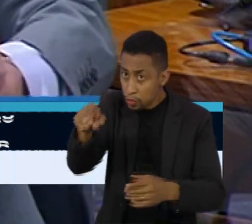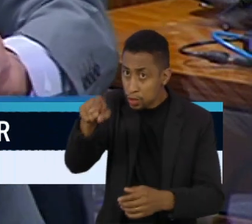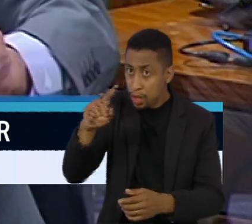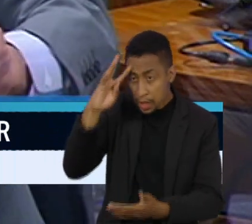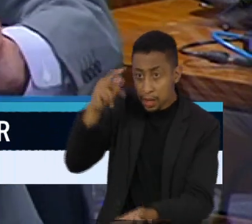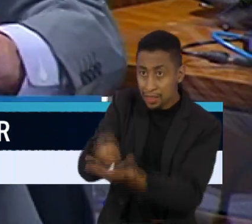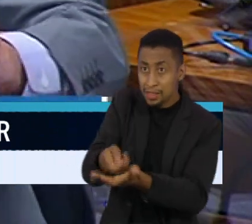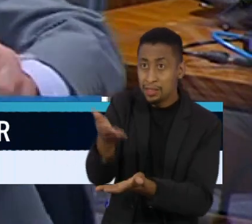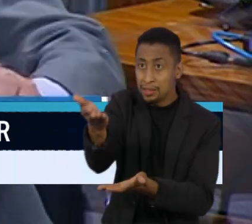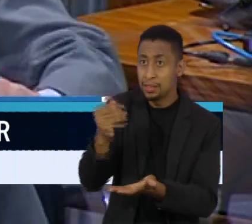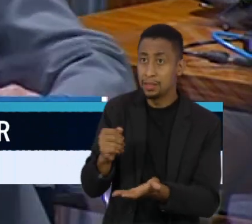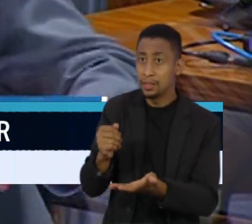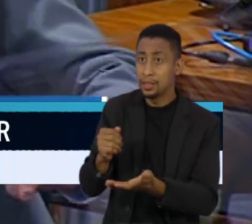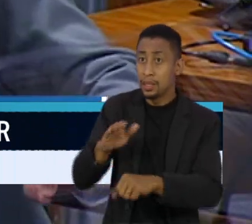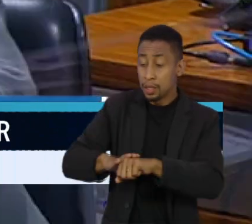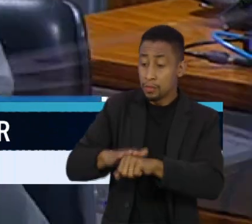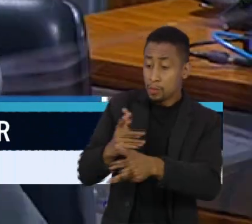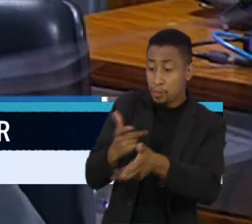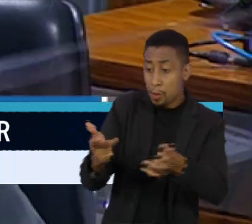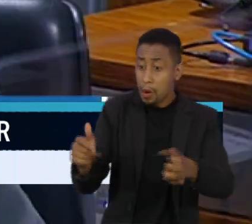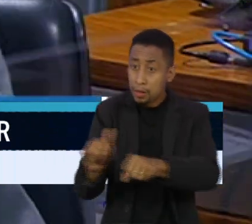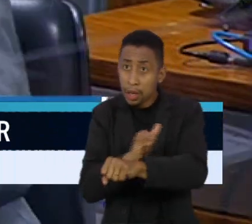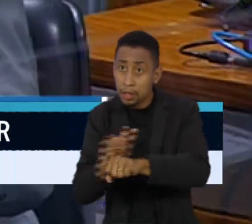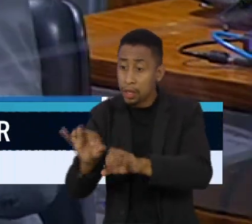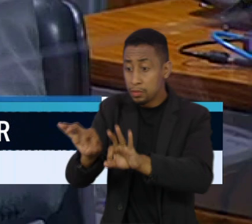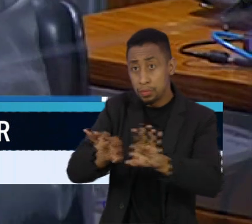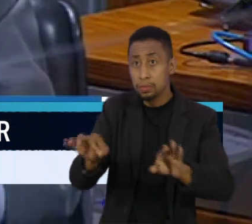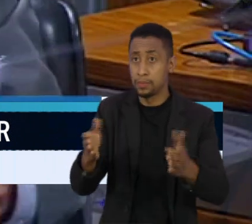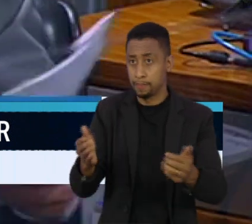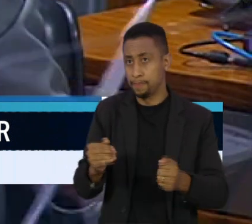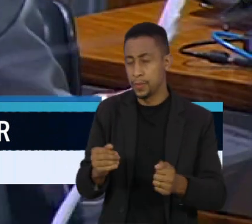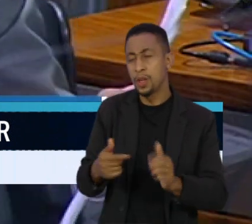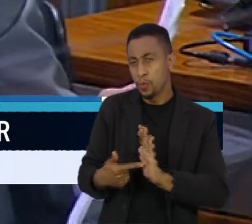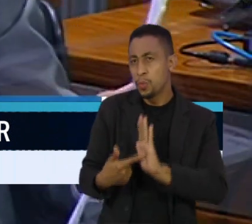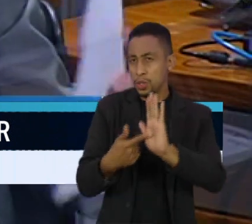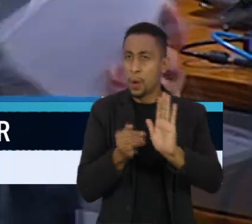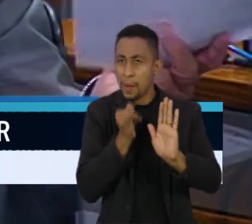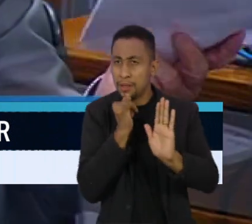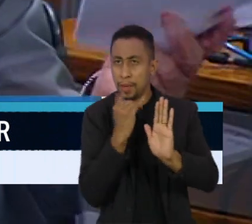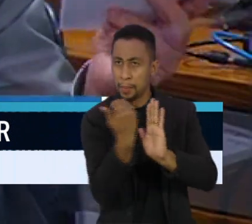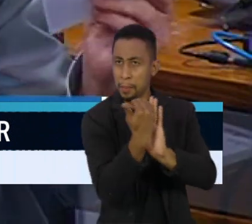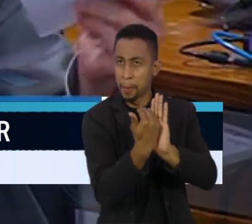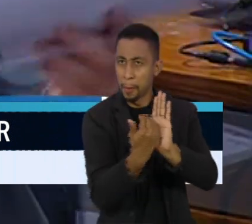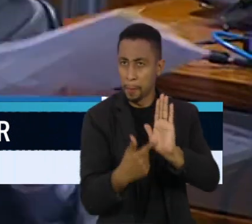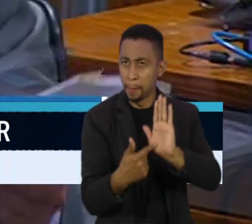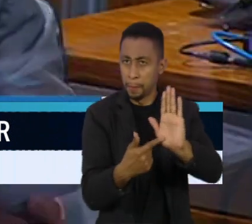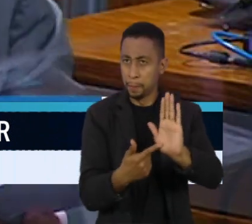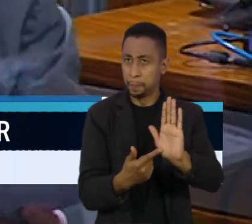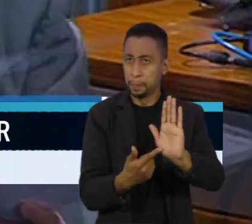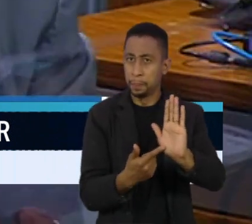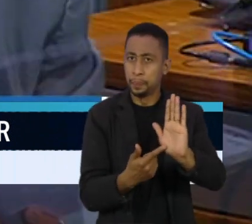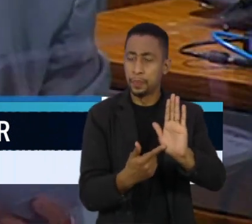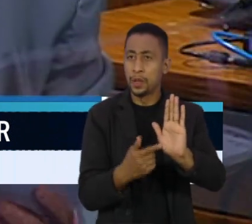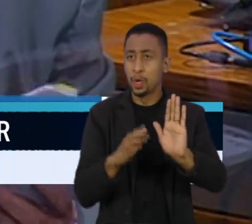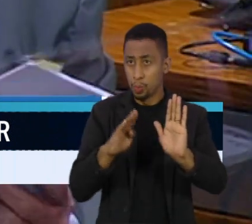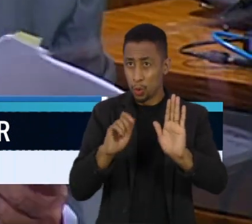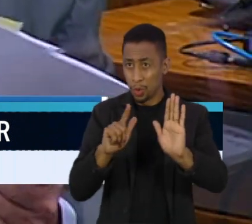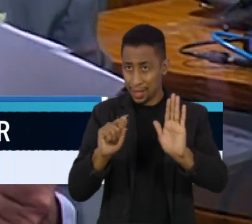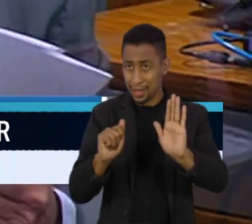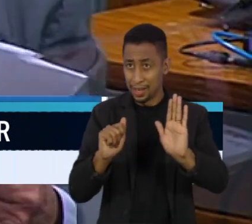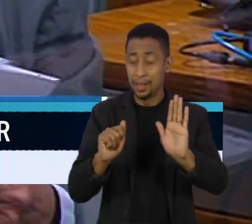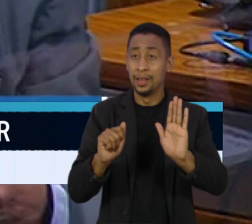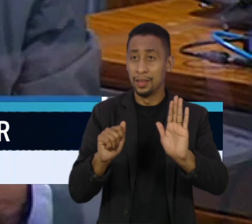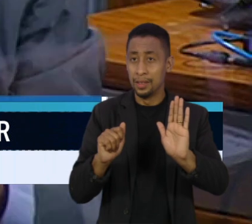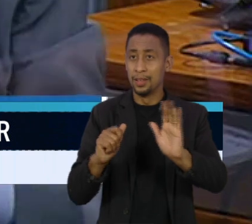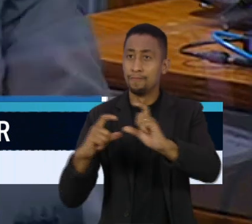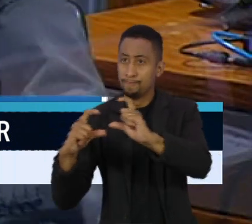maneira de vacinar. Aqui nessa bula, por exemplo, uma só, a Pfizer,